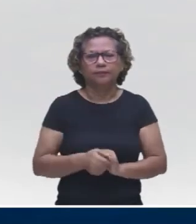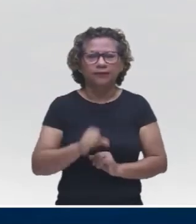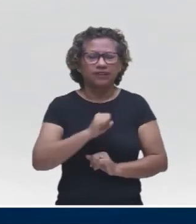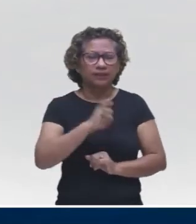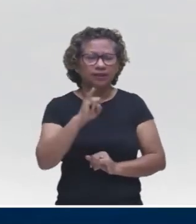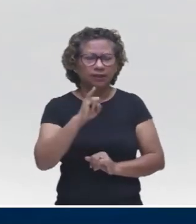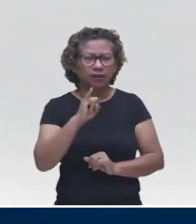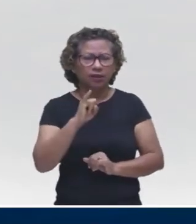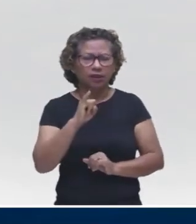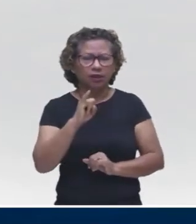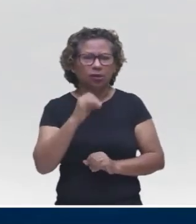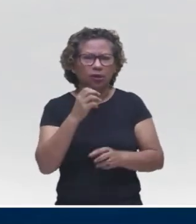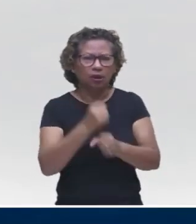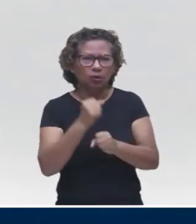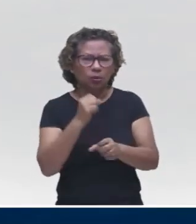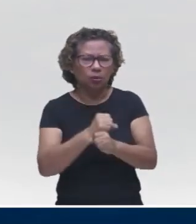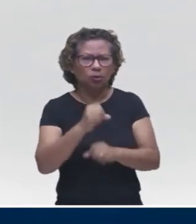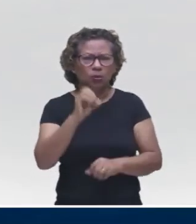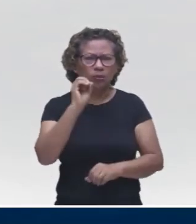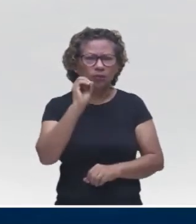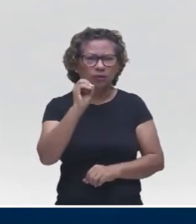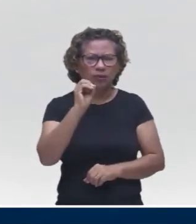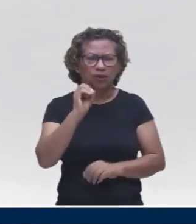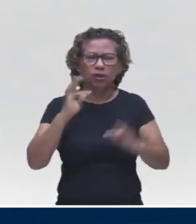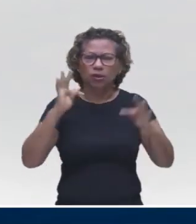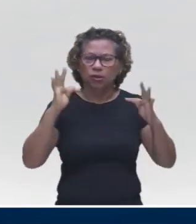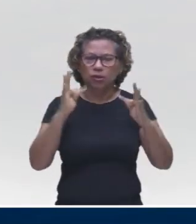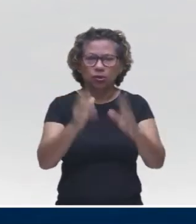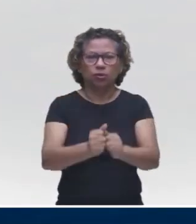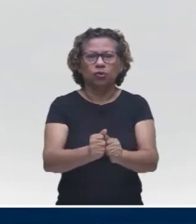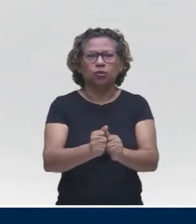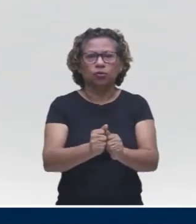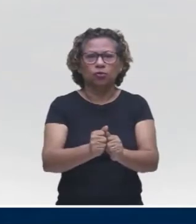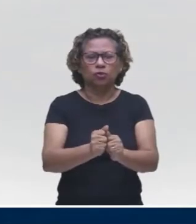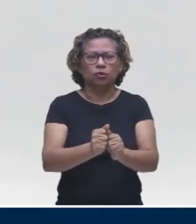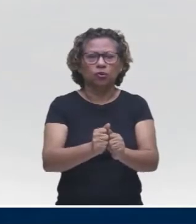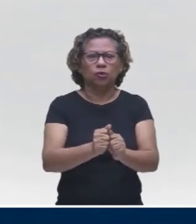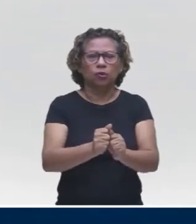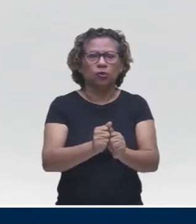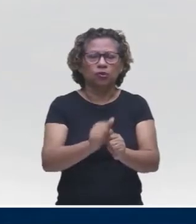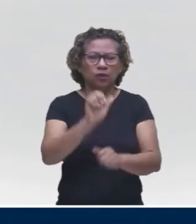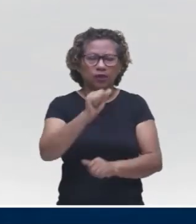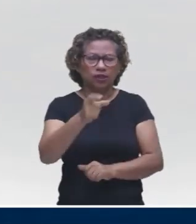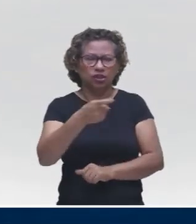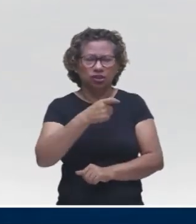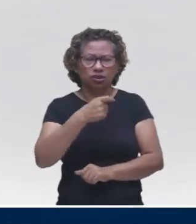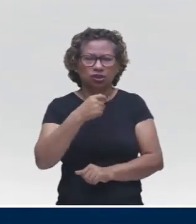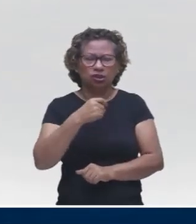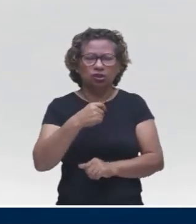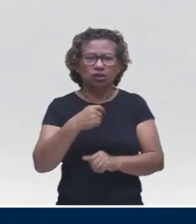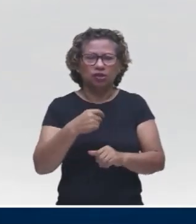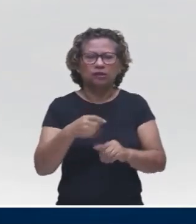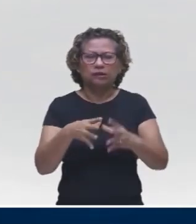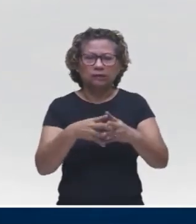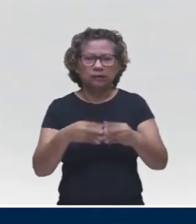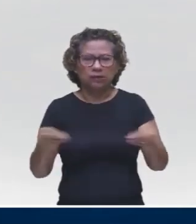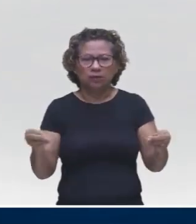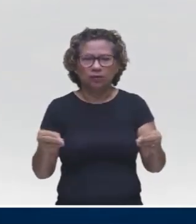0, todo esse ax aqui, ó, ele desaparece. E sobra só quem? O b.